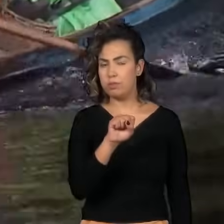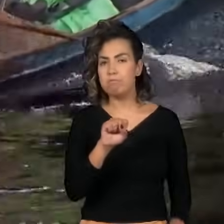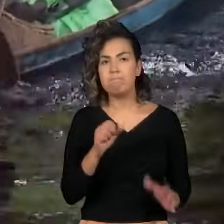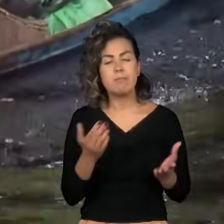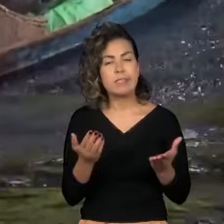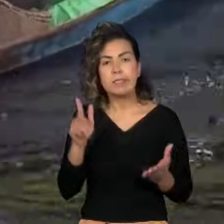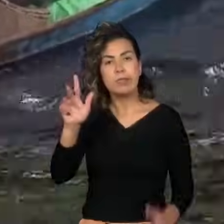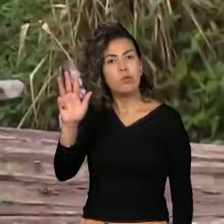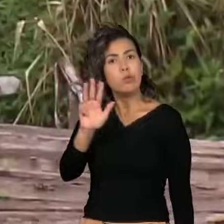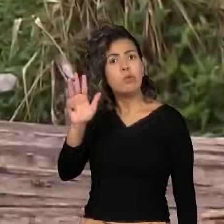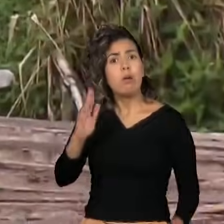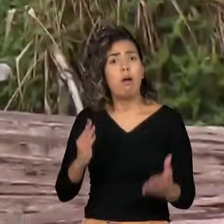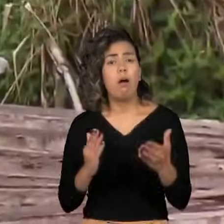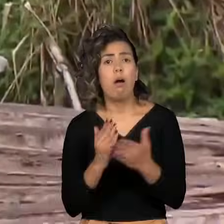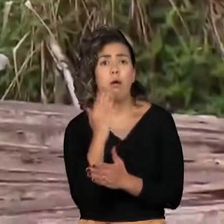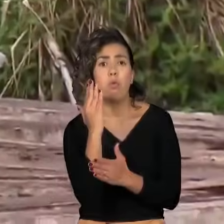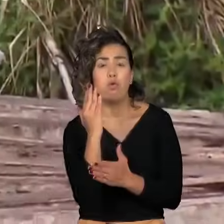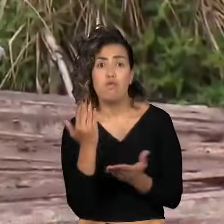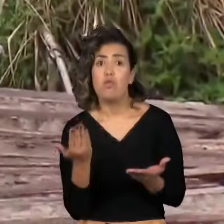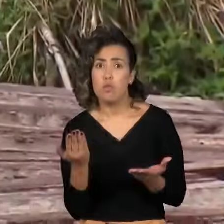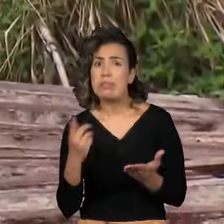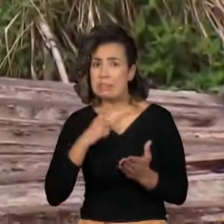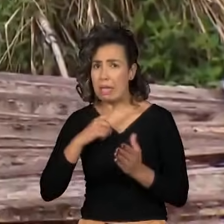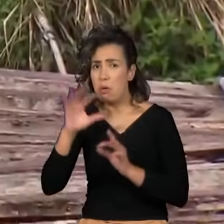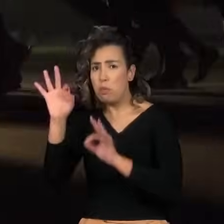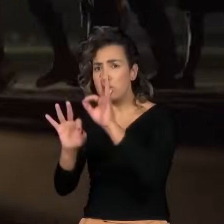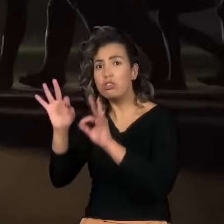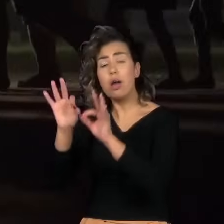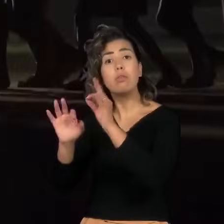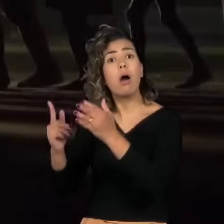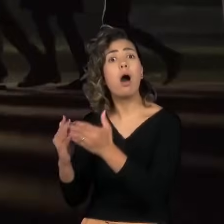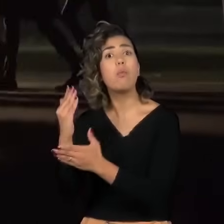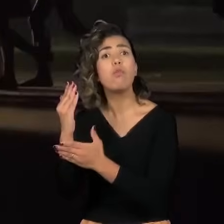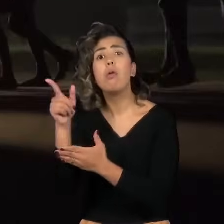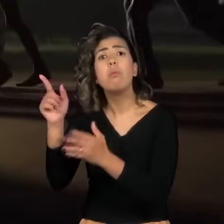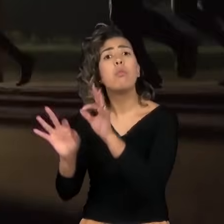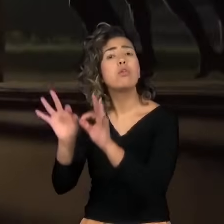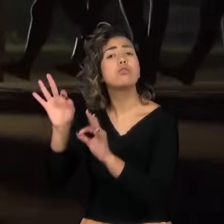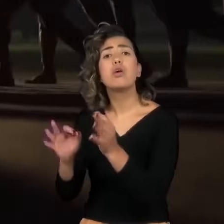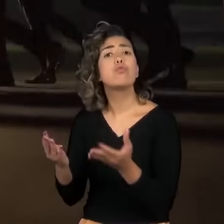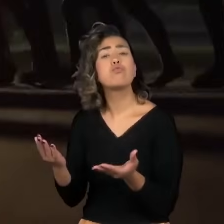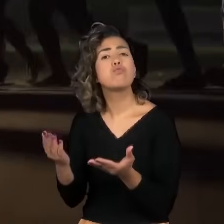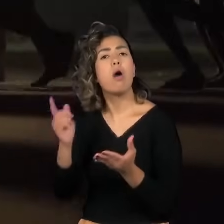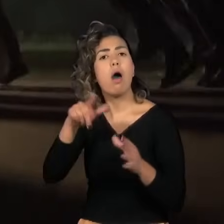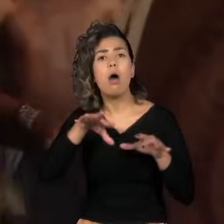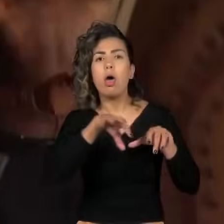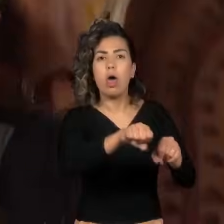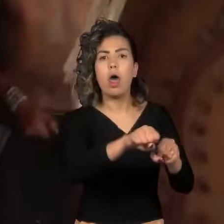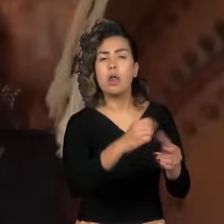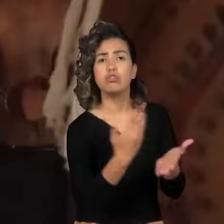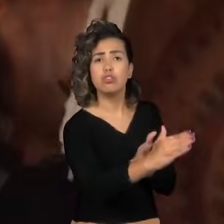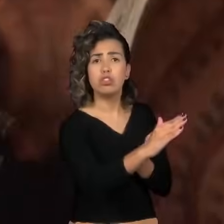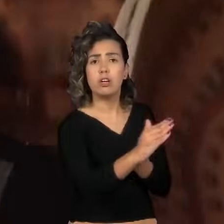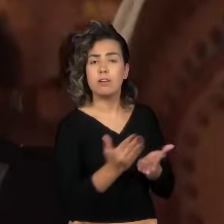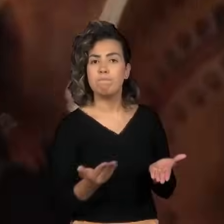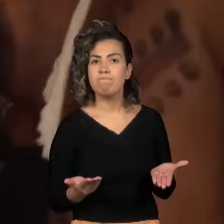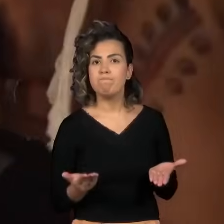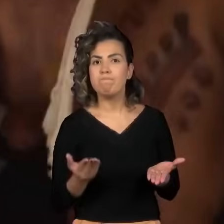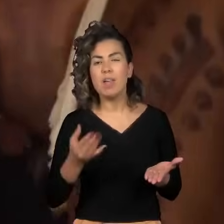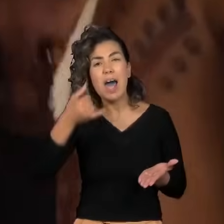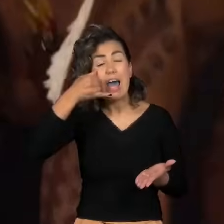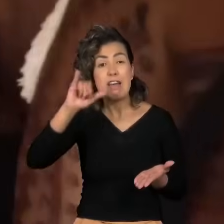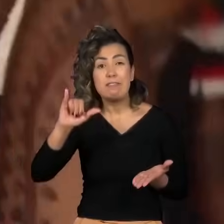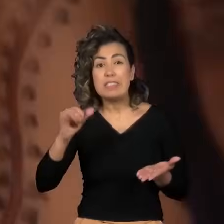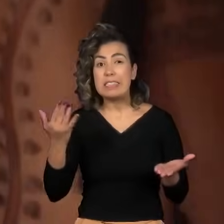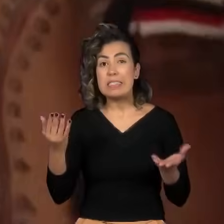Mas Lula aprovou trechos do projeto que definem regras de demarcação para tentar evitar